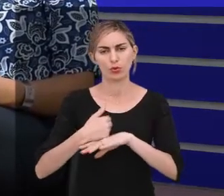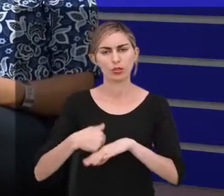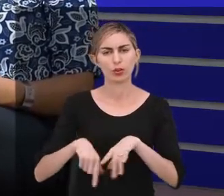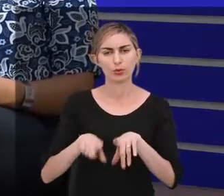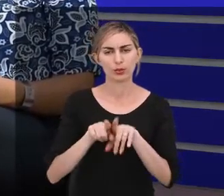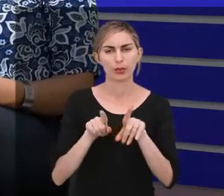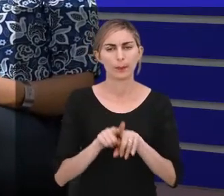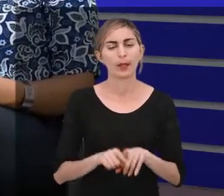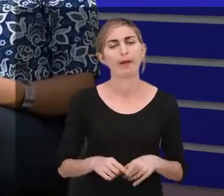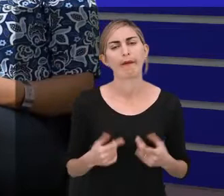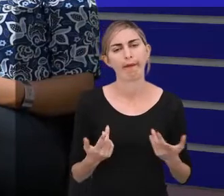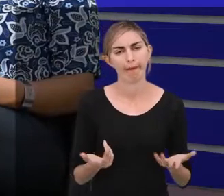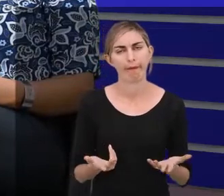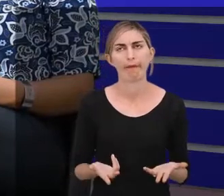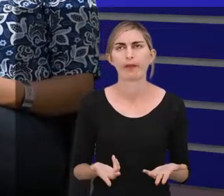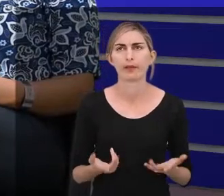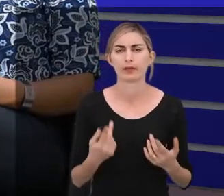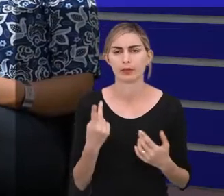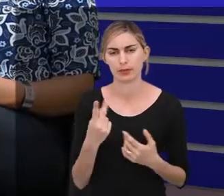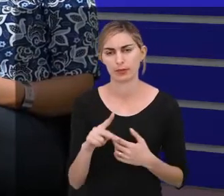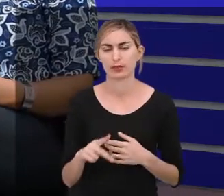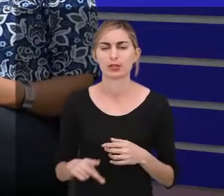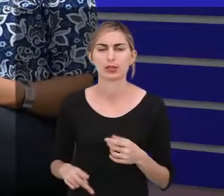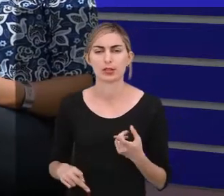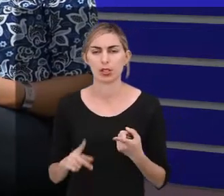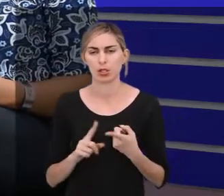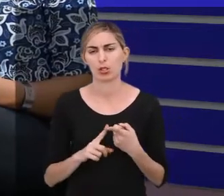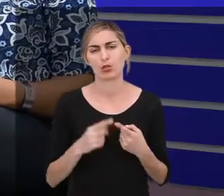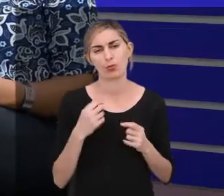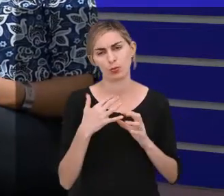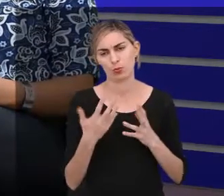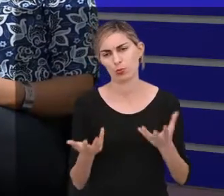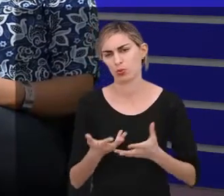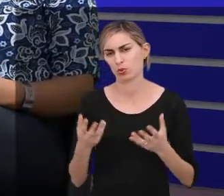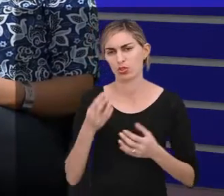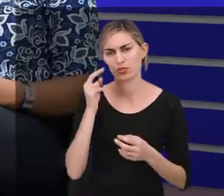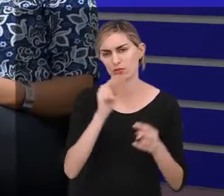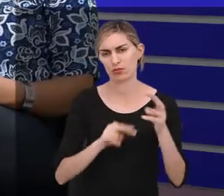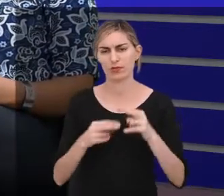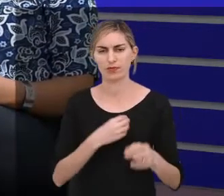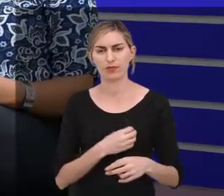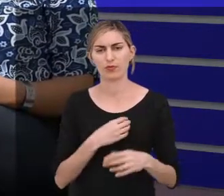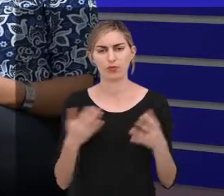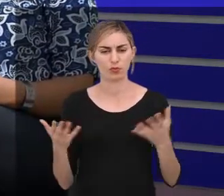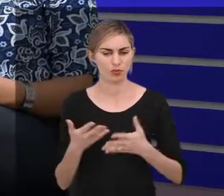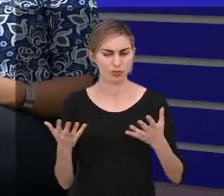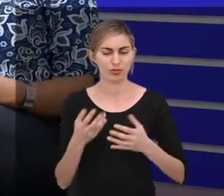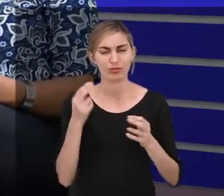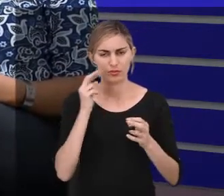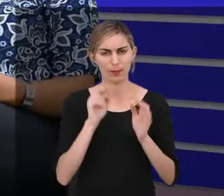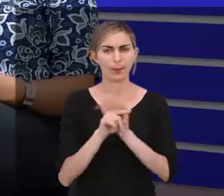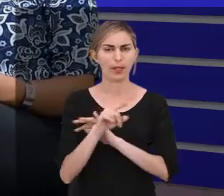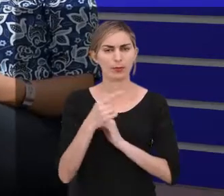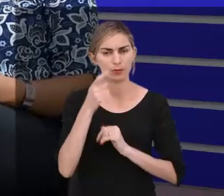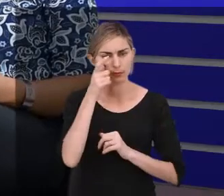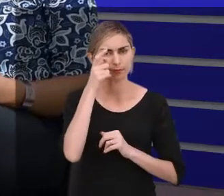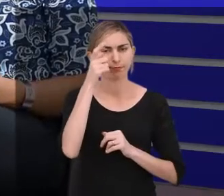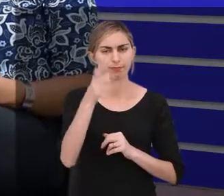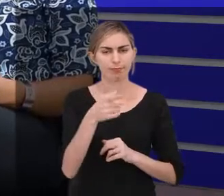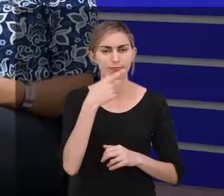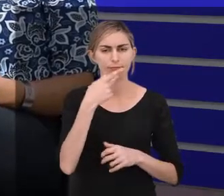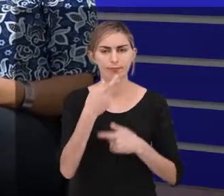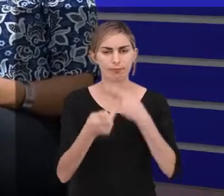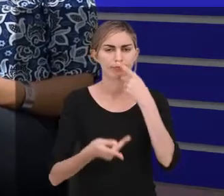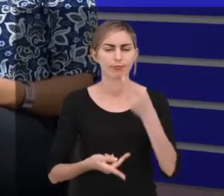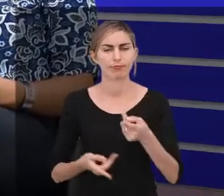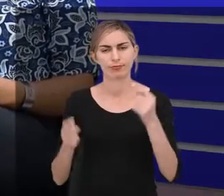também. E nesse cenário mundial que a gente vive hoje, é outra pergunta também que eu acho muito interessante a gente pautar